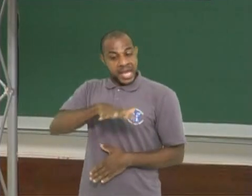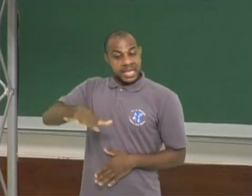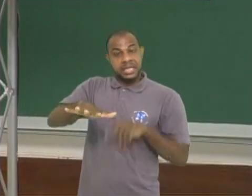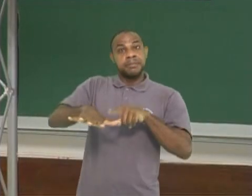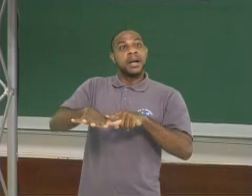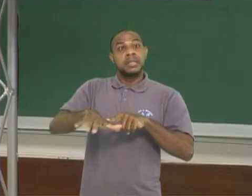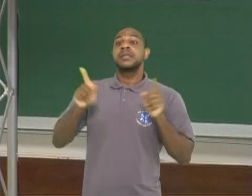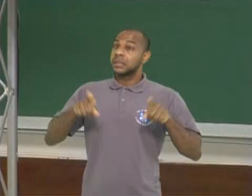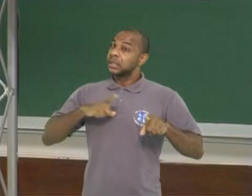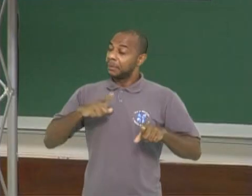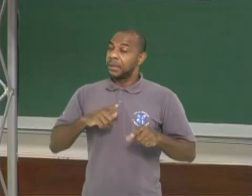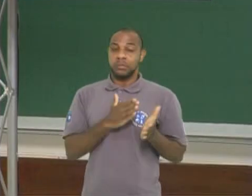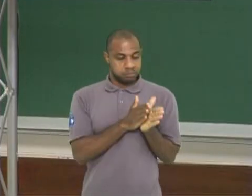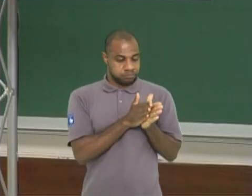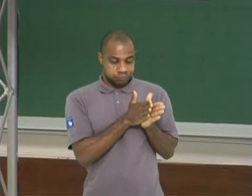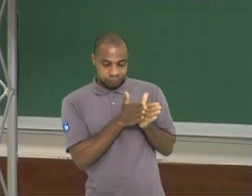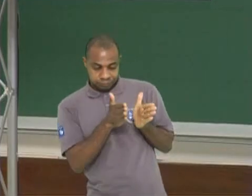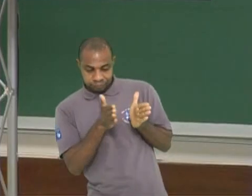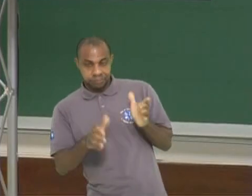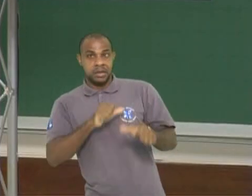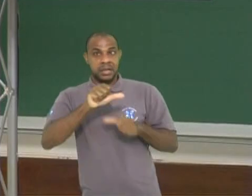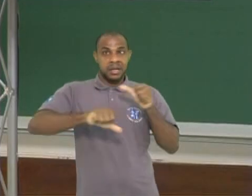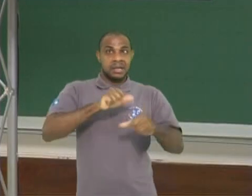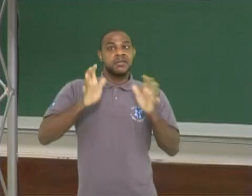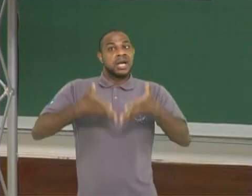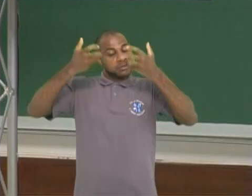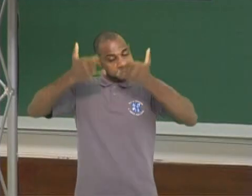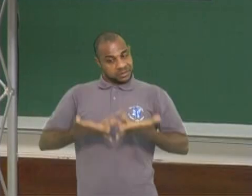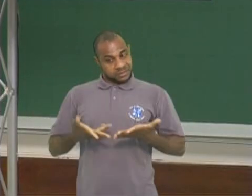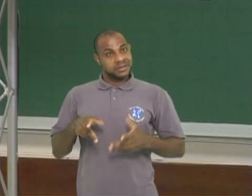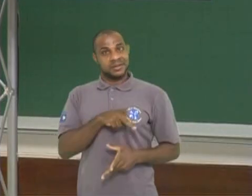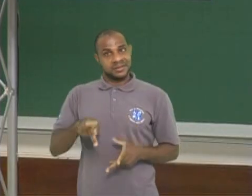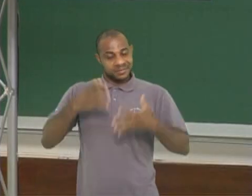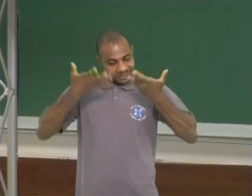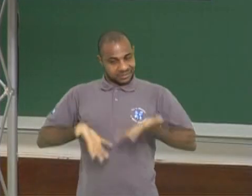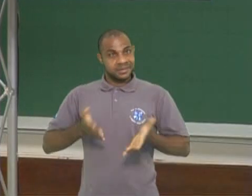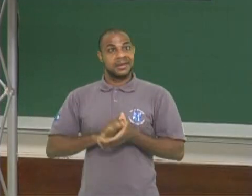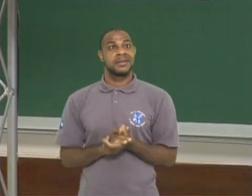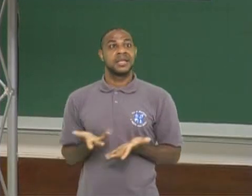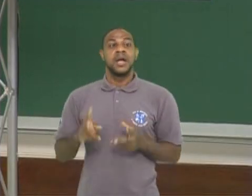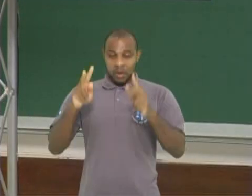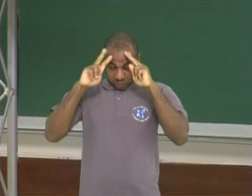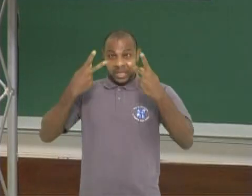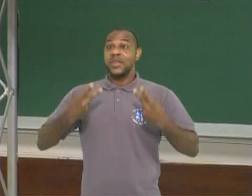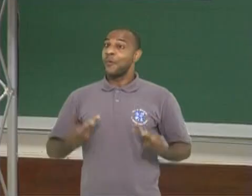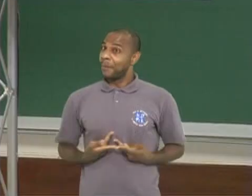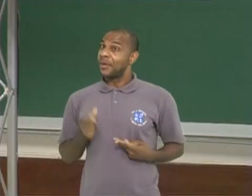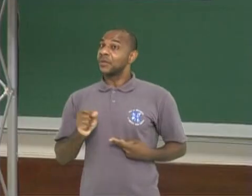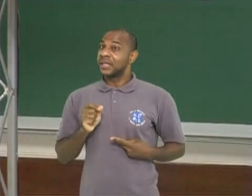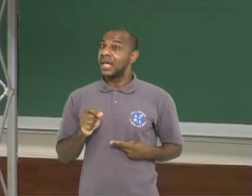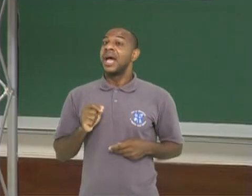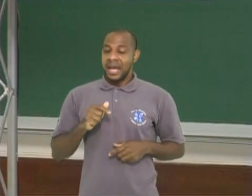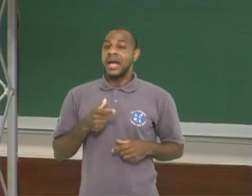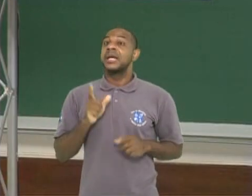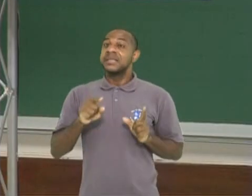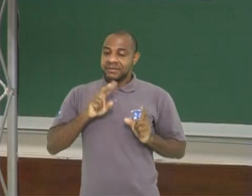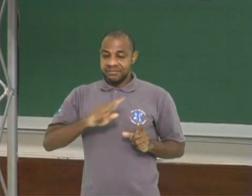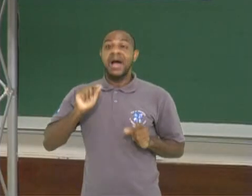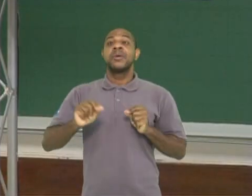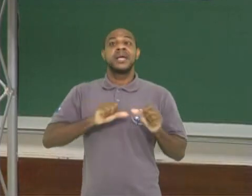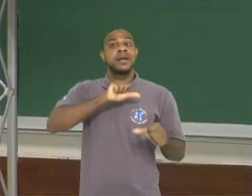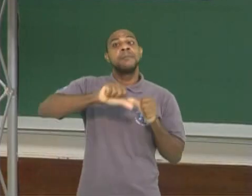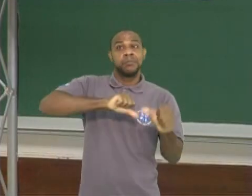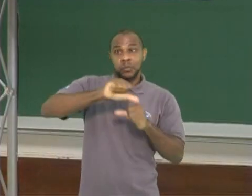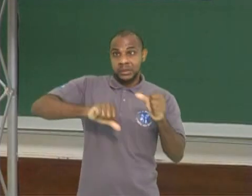por transformações. Como a professora já comentou no comecinho da aula, né? O ser humano é o grande agente transformador